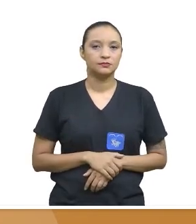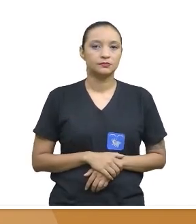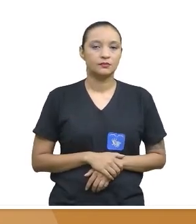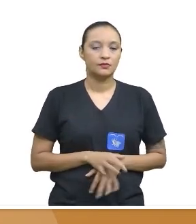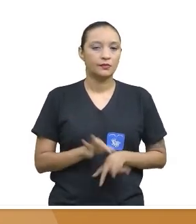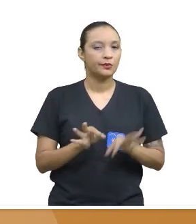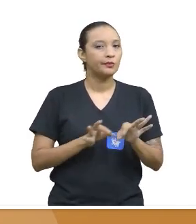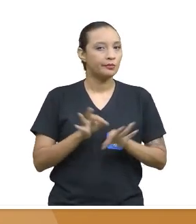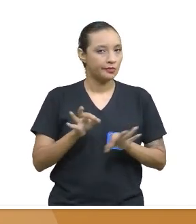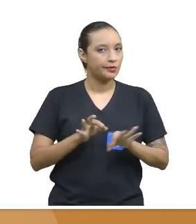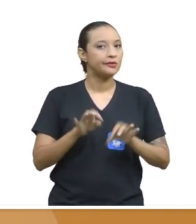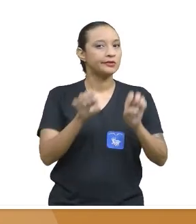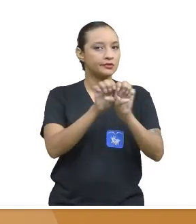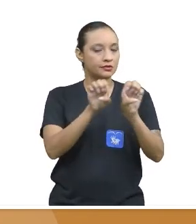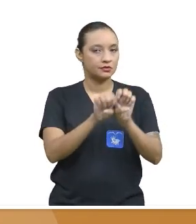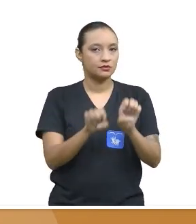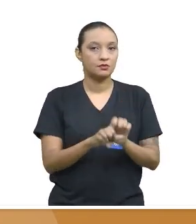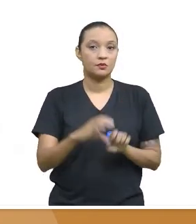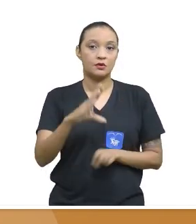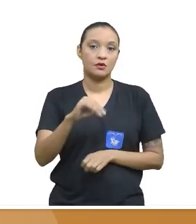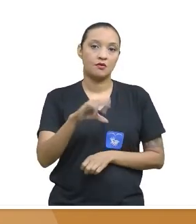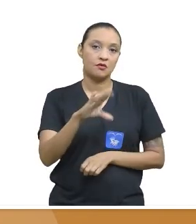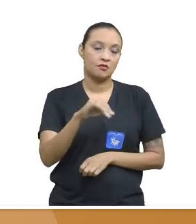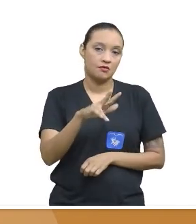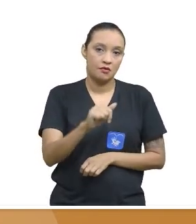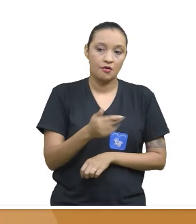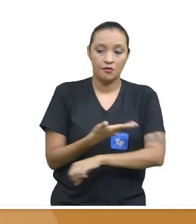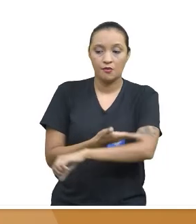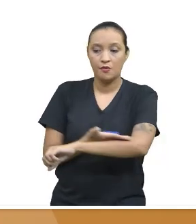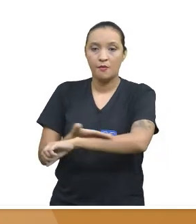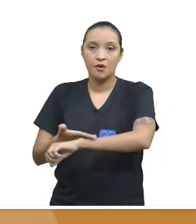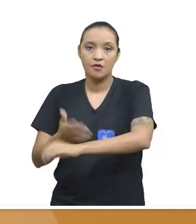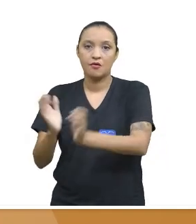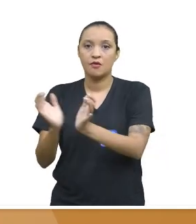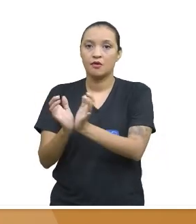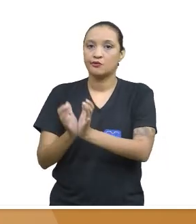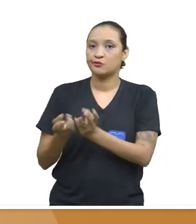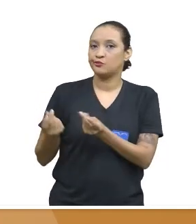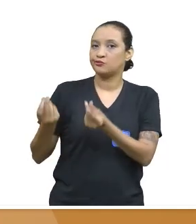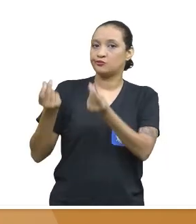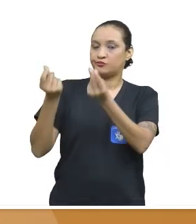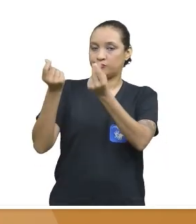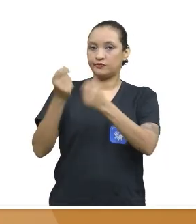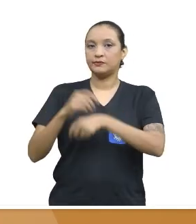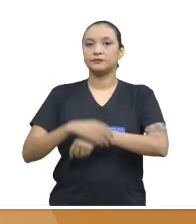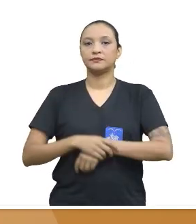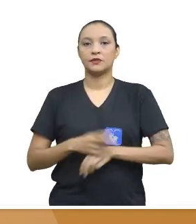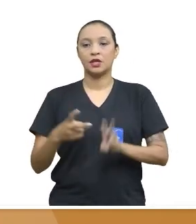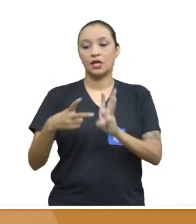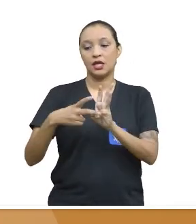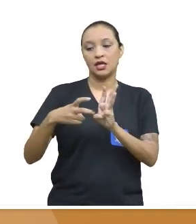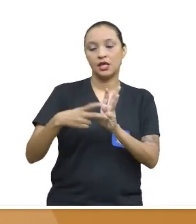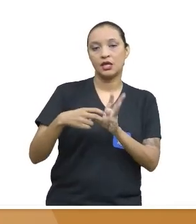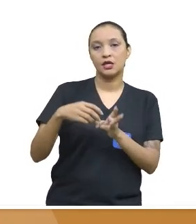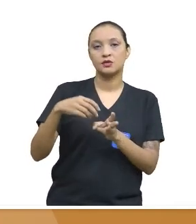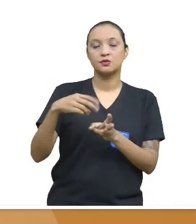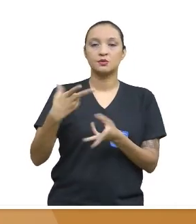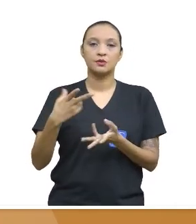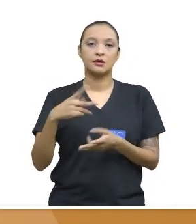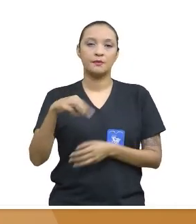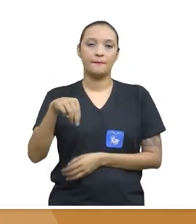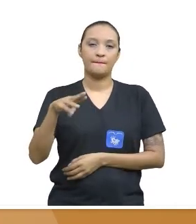colonial, onde os brancos eram a elite, índios mestiços eram